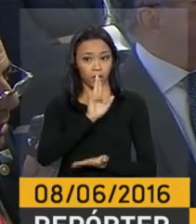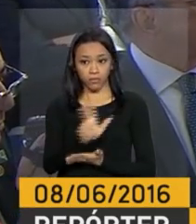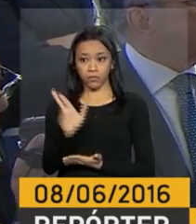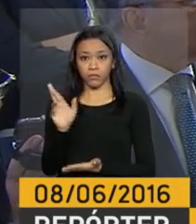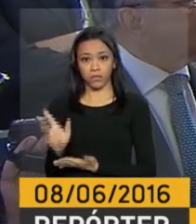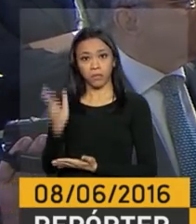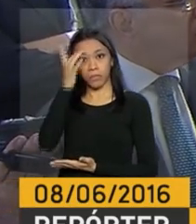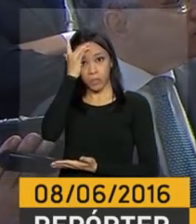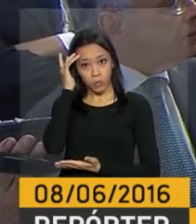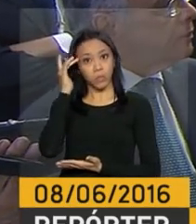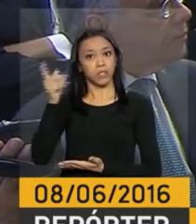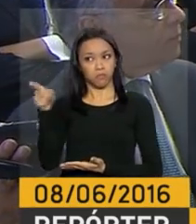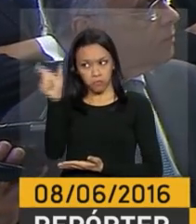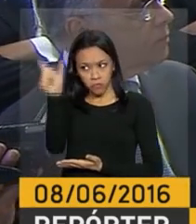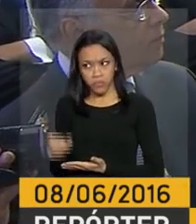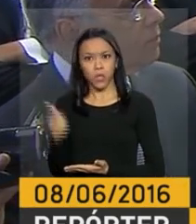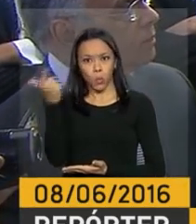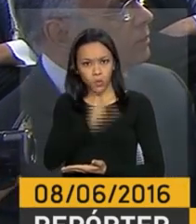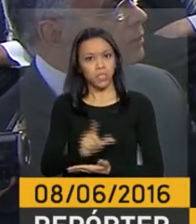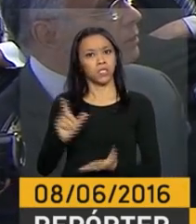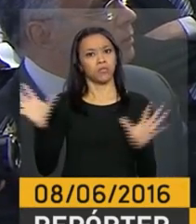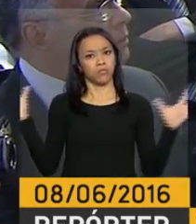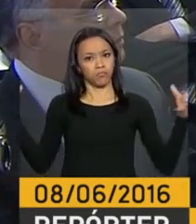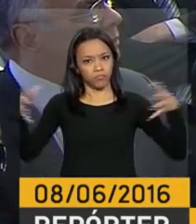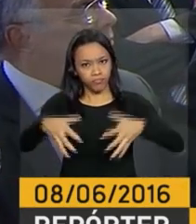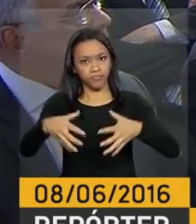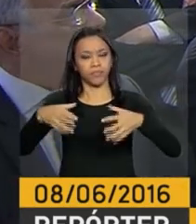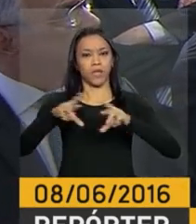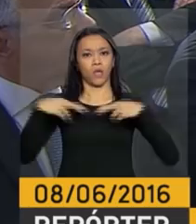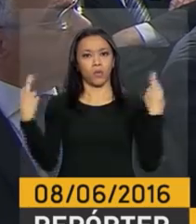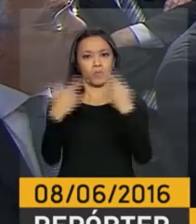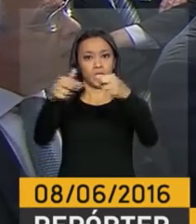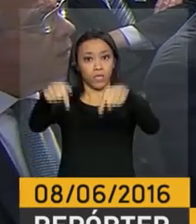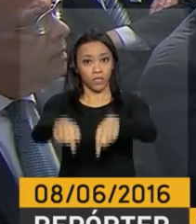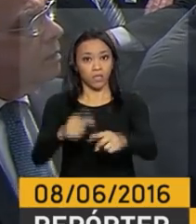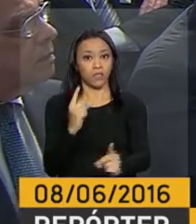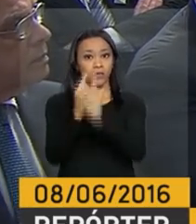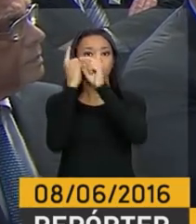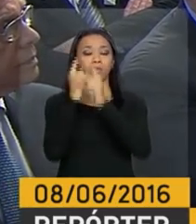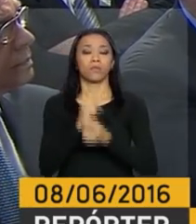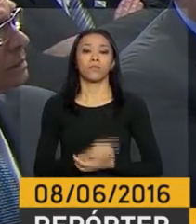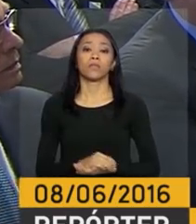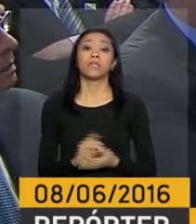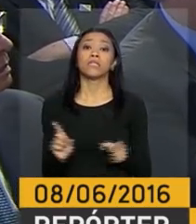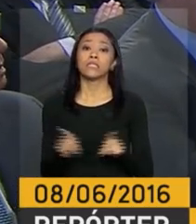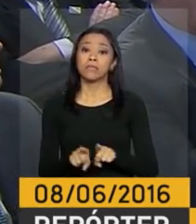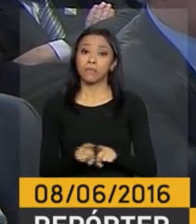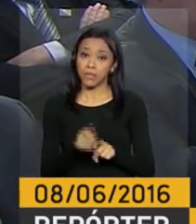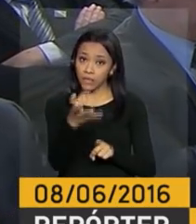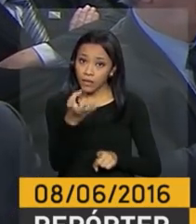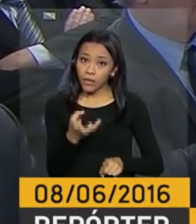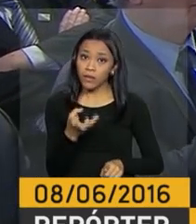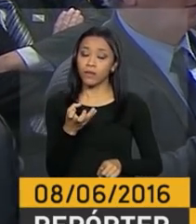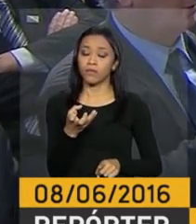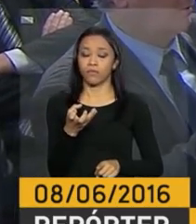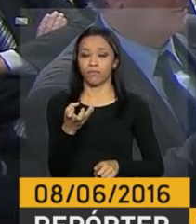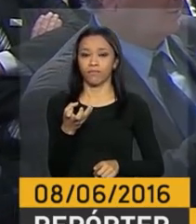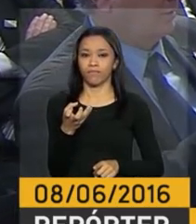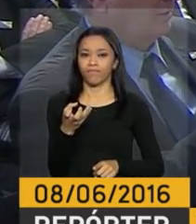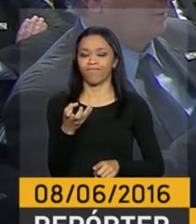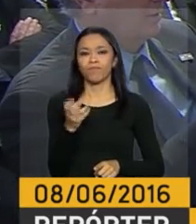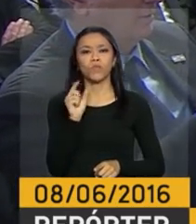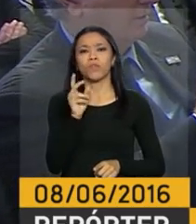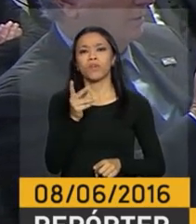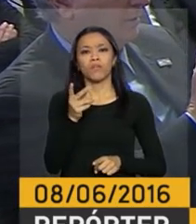que você conseguiu reunir e trazer aqui para este encontro e e também quero fazer um